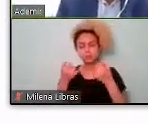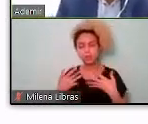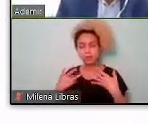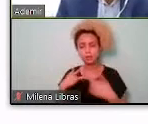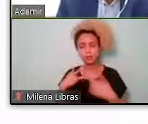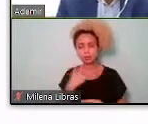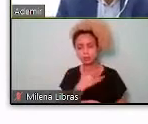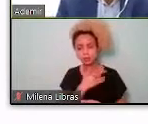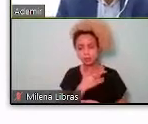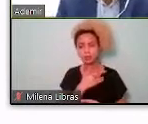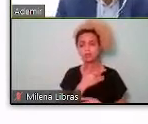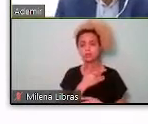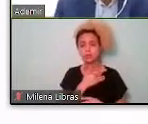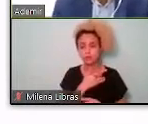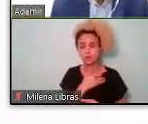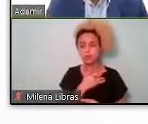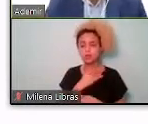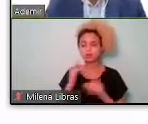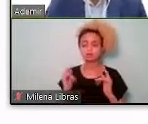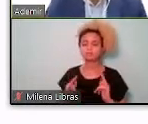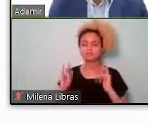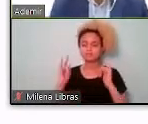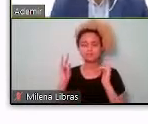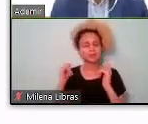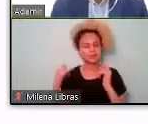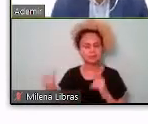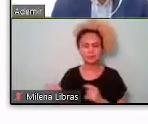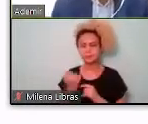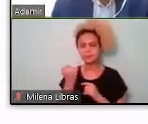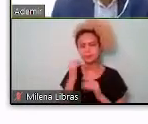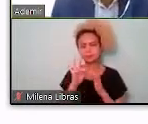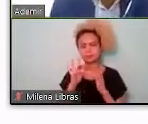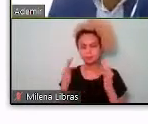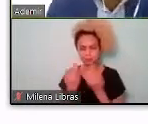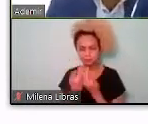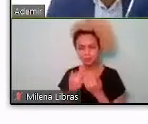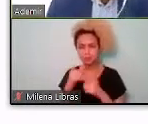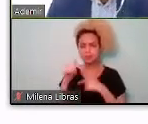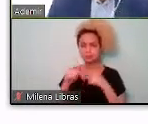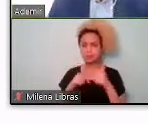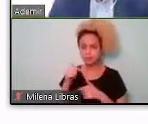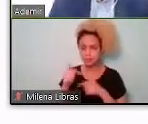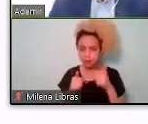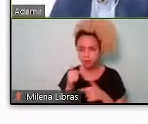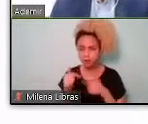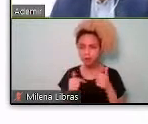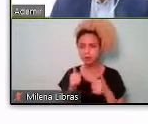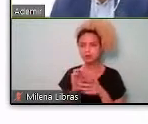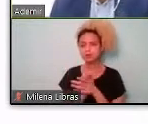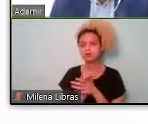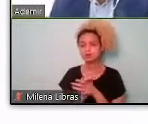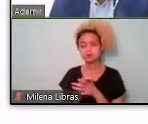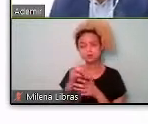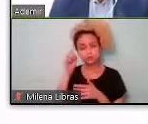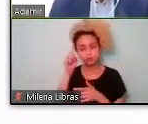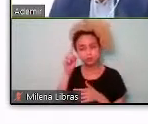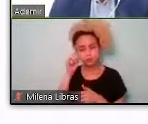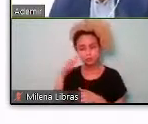saúde das nossas edificações, tão importantes para nossos familiares, nosso trabalho, né, no nosso dia a